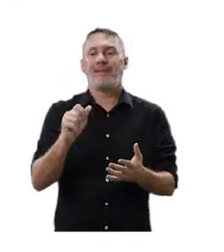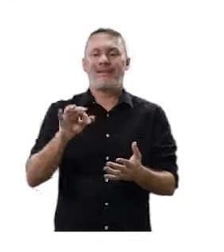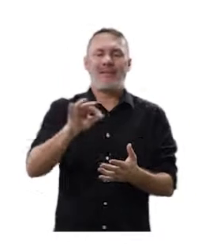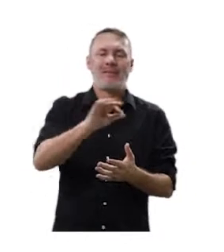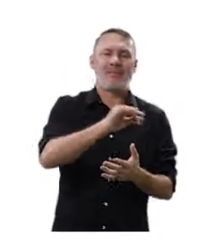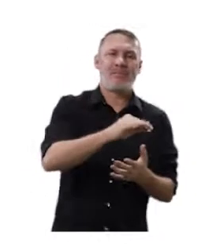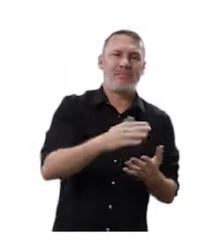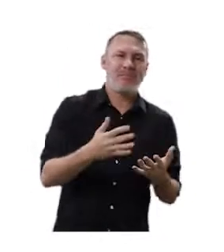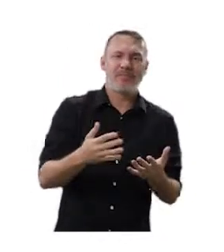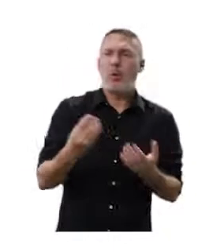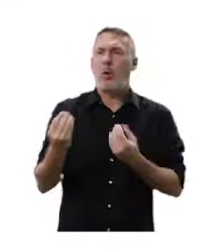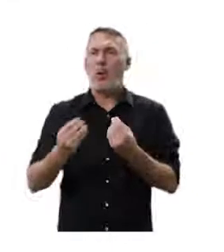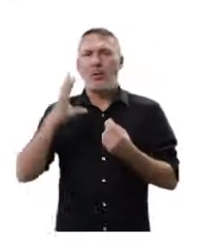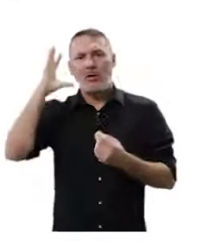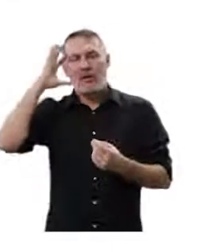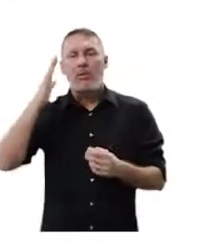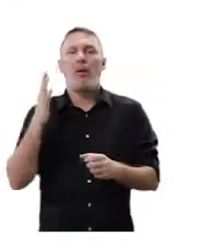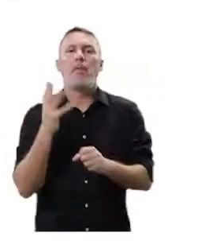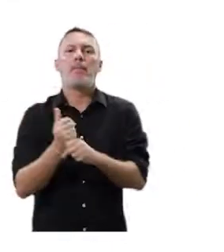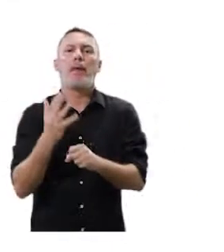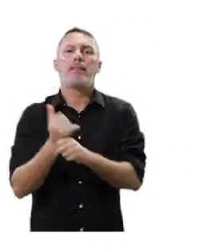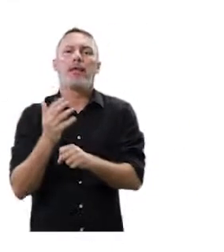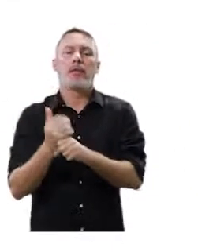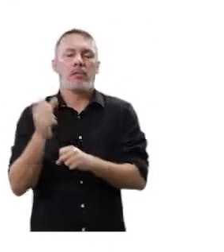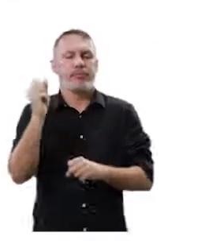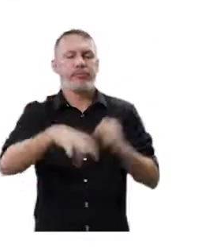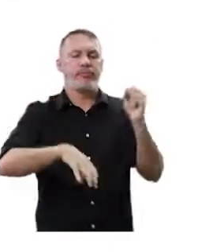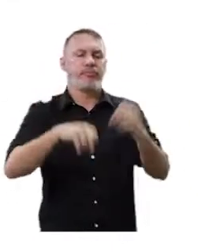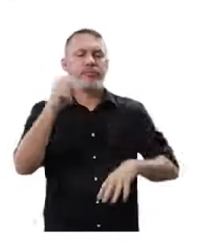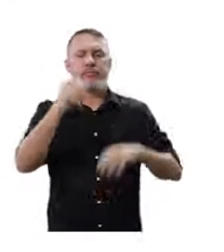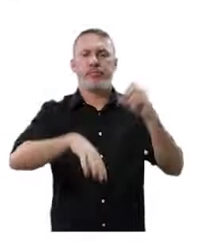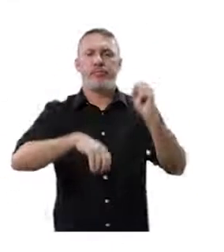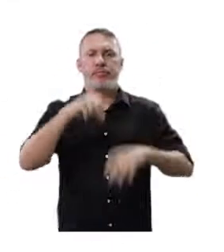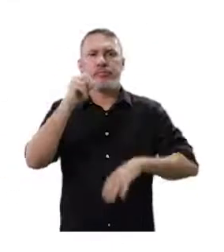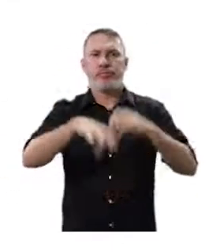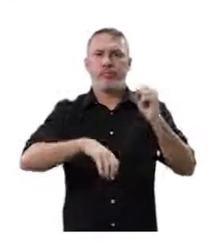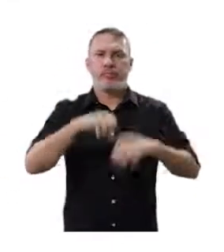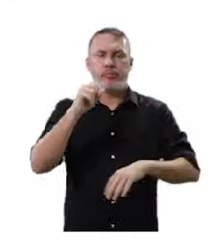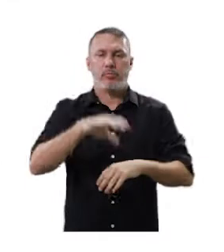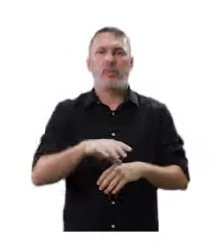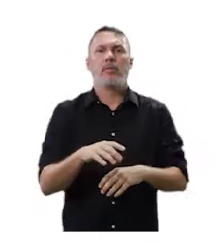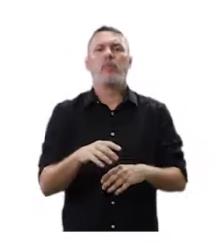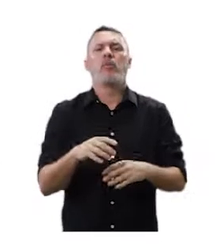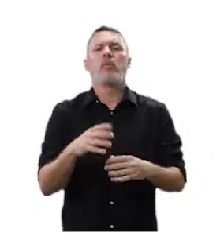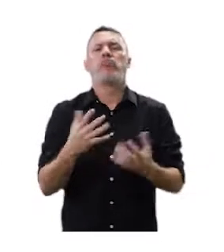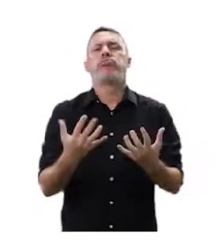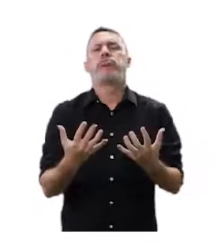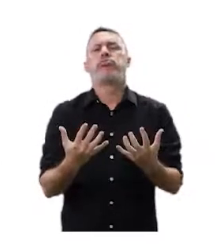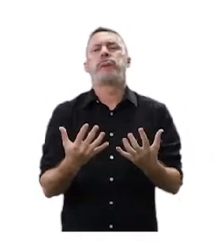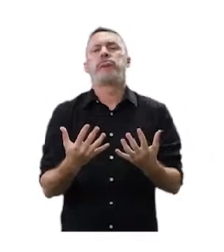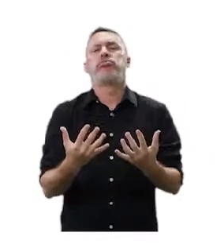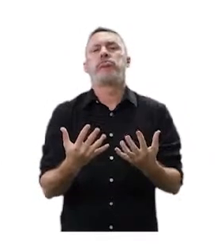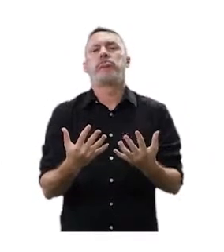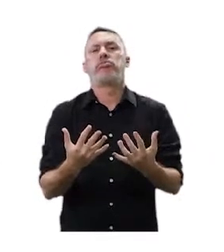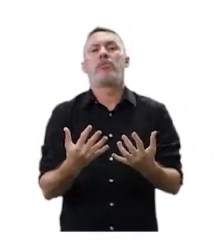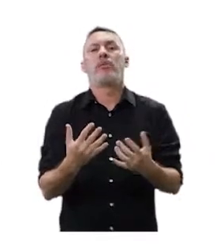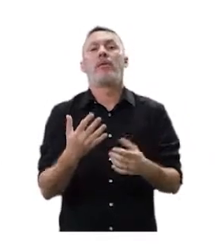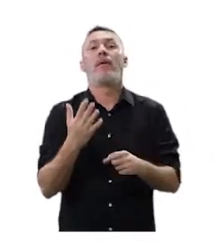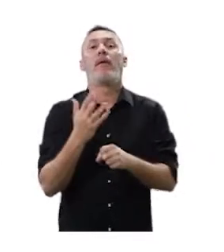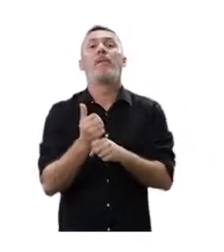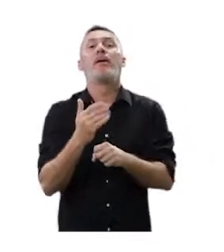sem tempero dentro da panela. Quando terminou de cozinhá-lo, as batatas estavam salgadas,